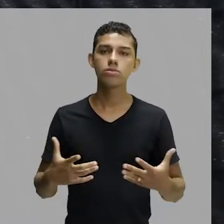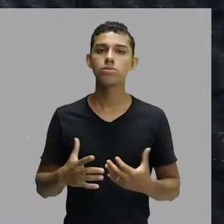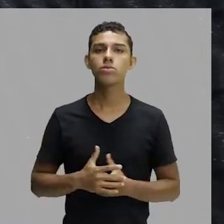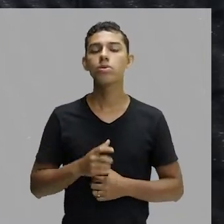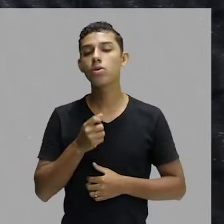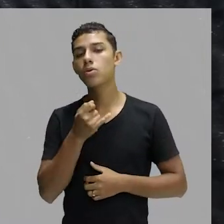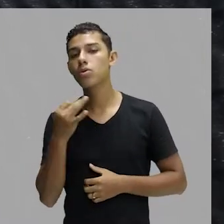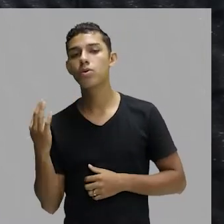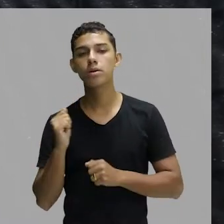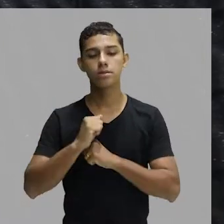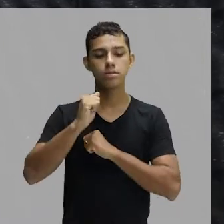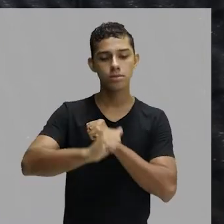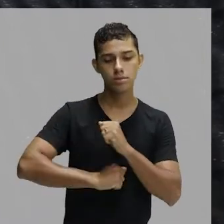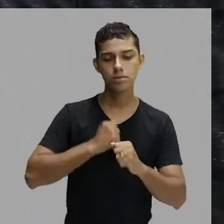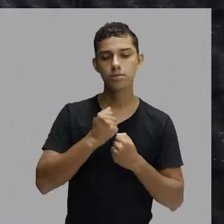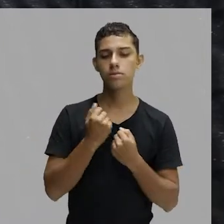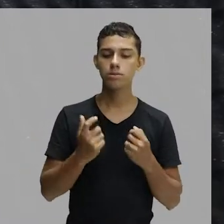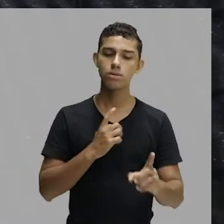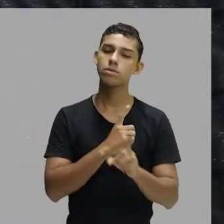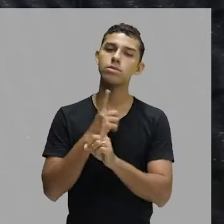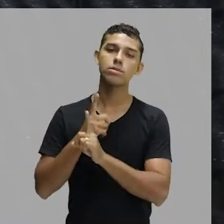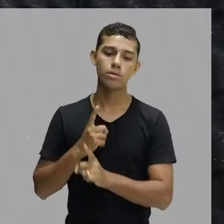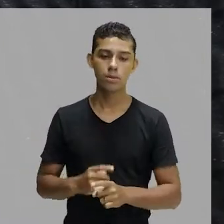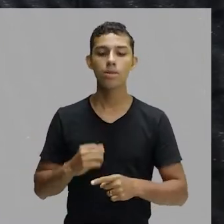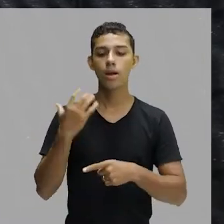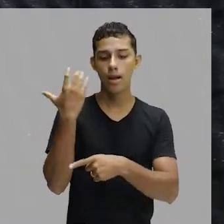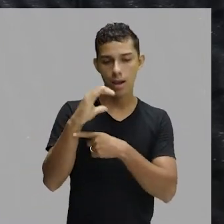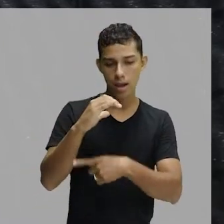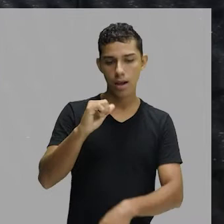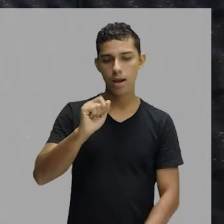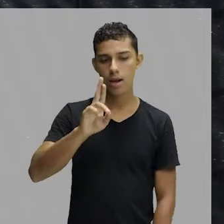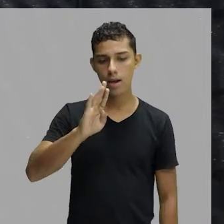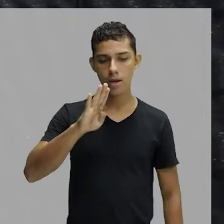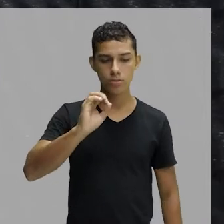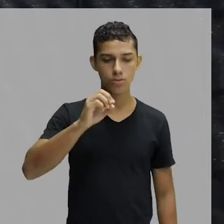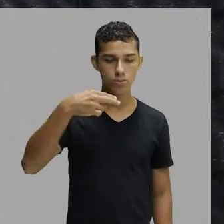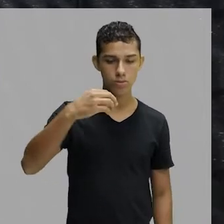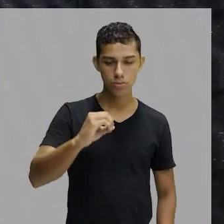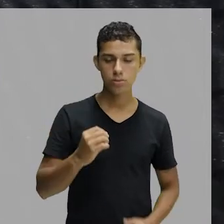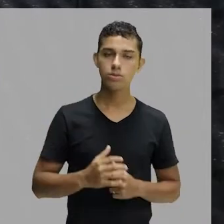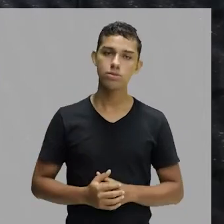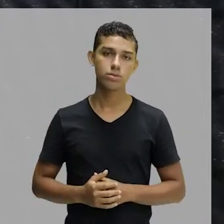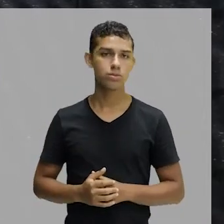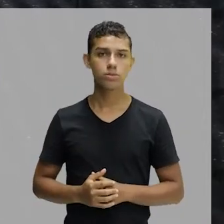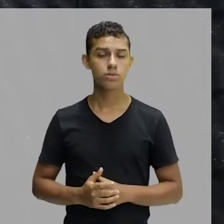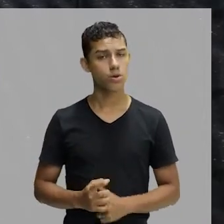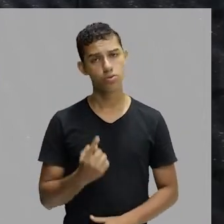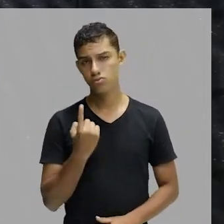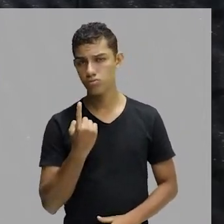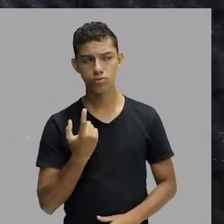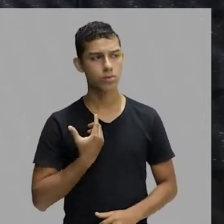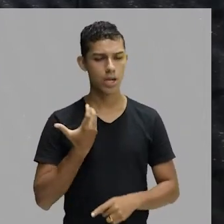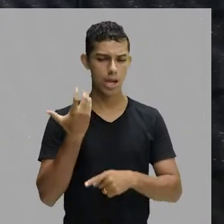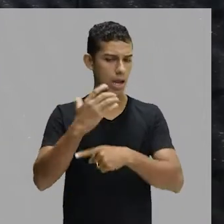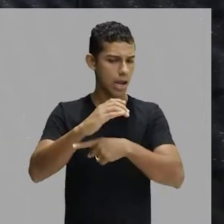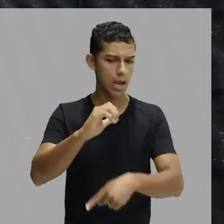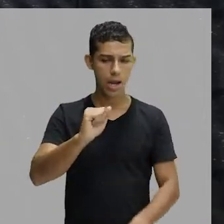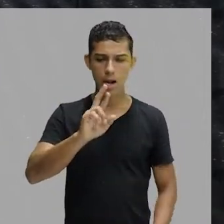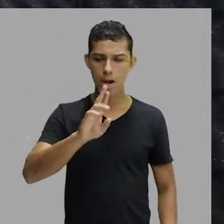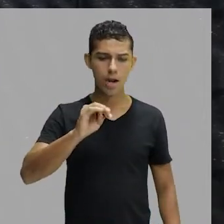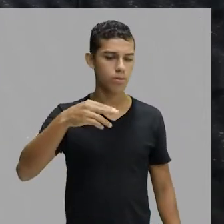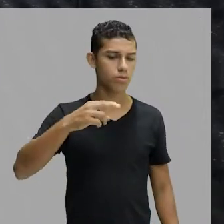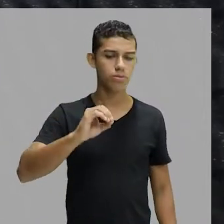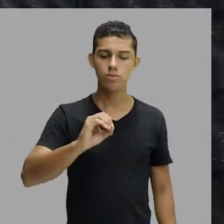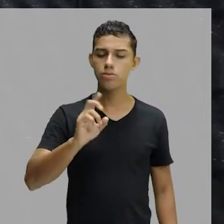quais átomos nós vamos encontrar aqui? Nós vamos encontrar carbono, certo? Mas não só um carbono.